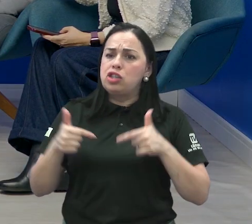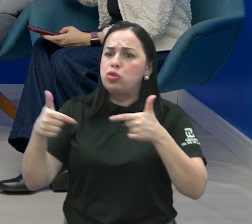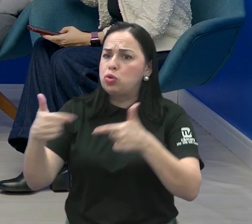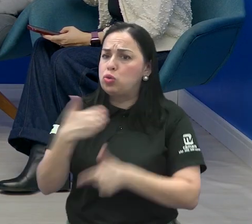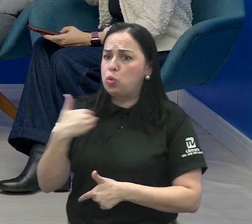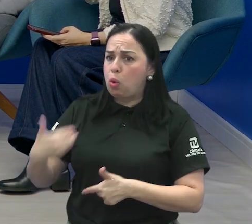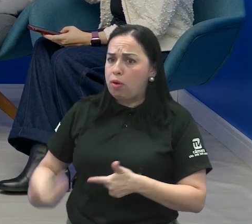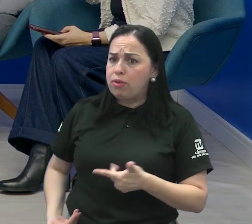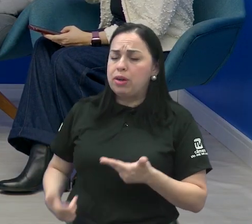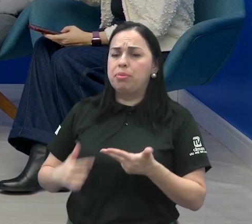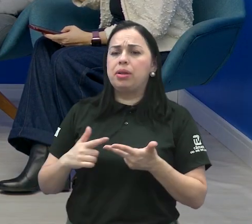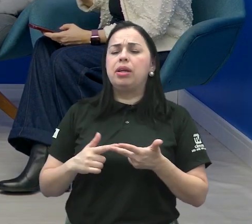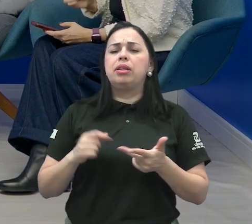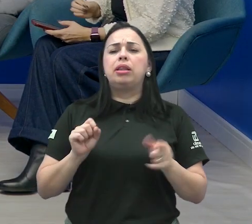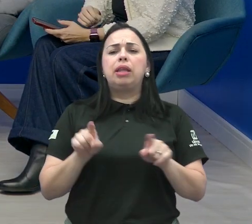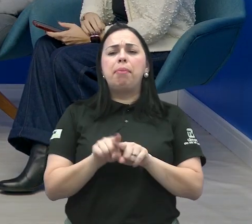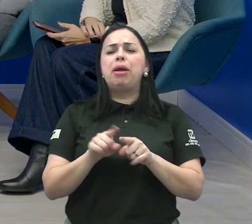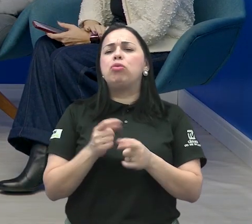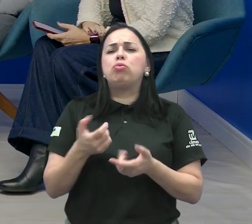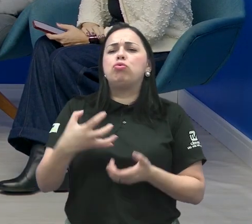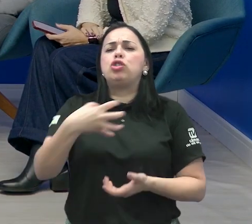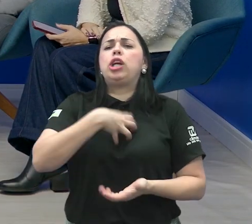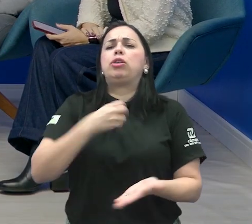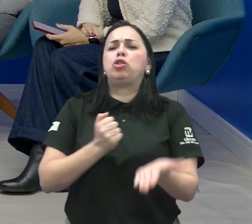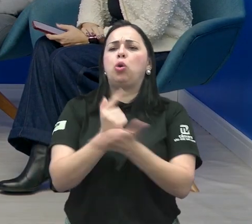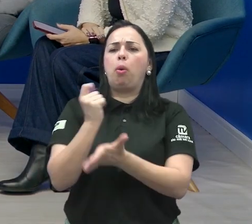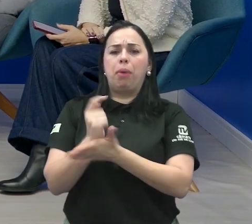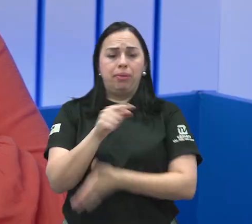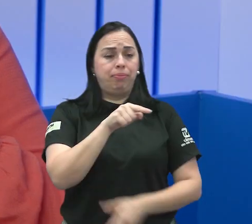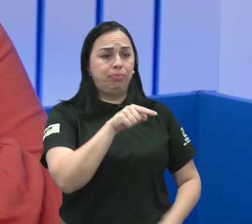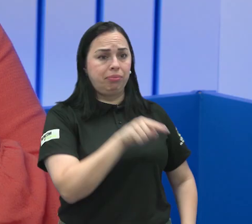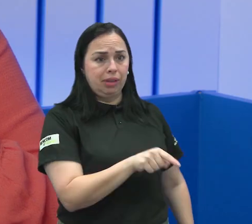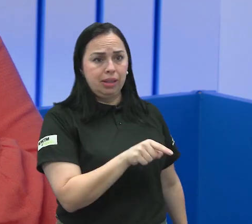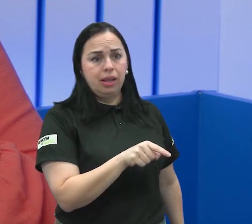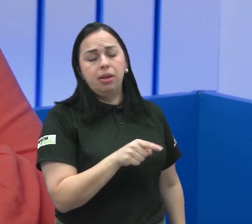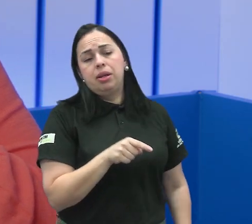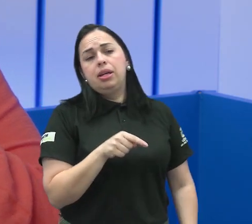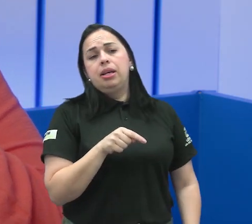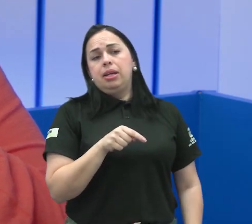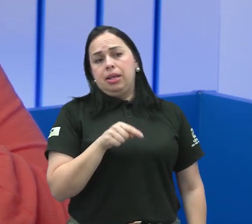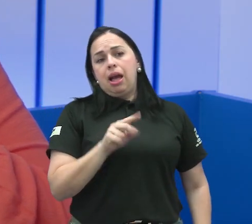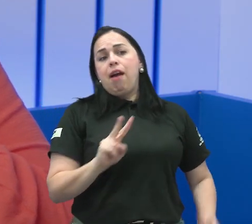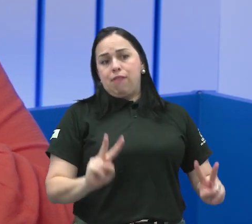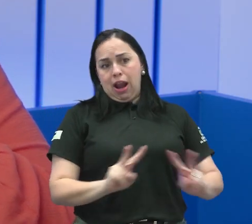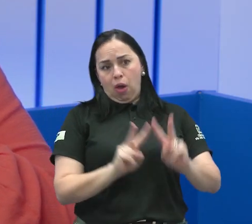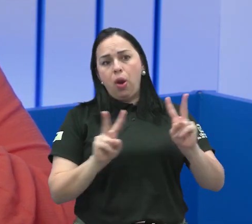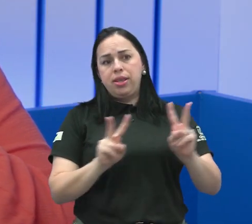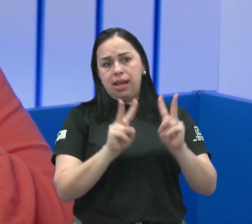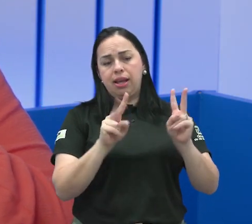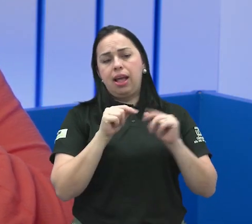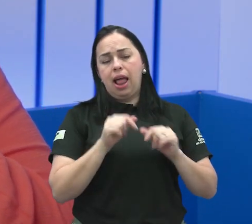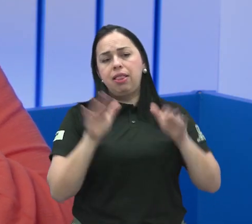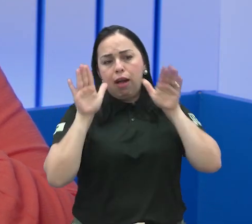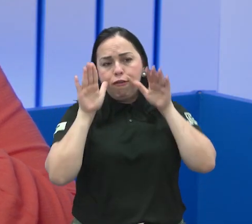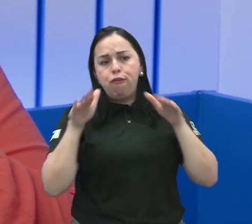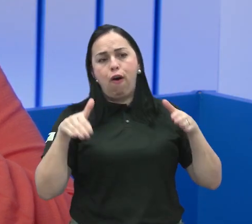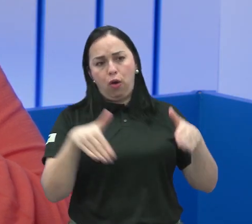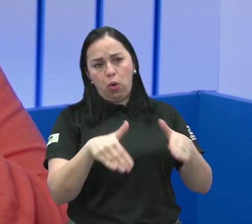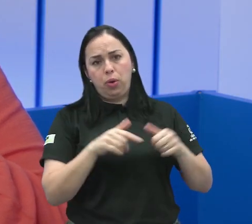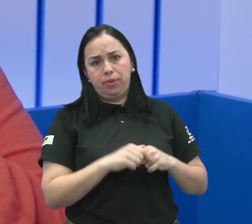ações políticas e até mesmo hábitos de consumo? Sim, a decolonialidade ela traz um